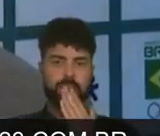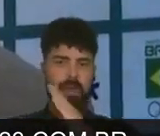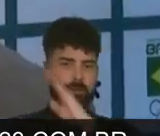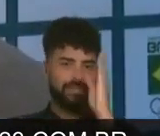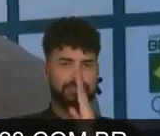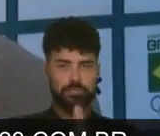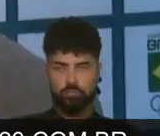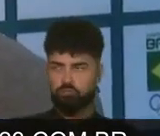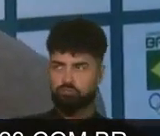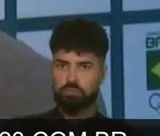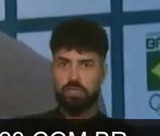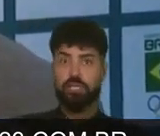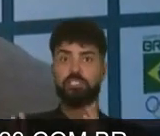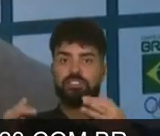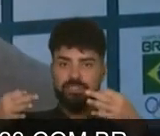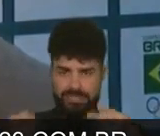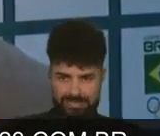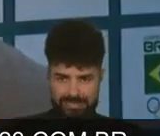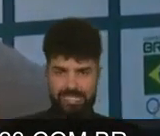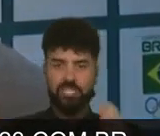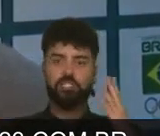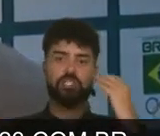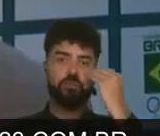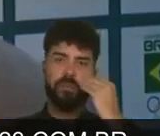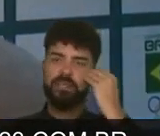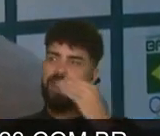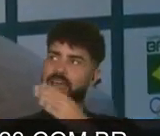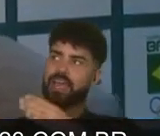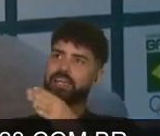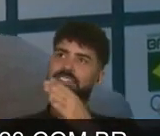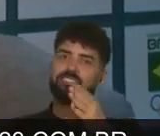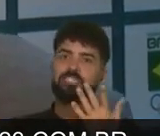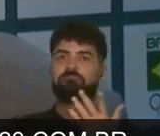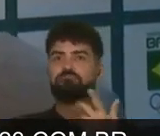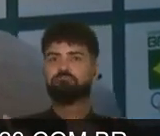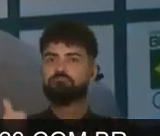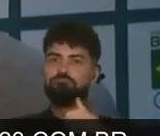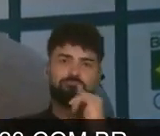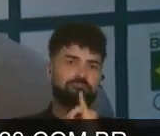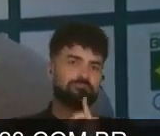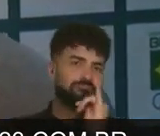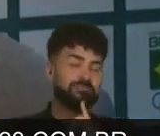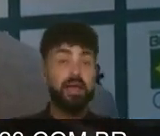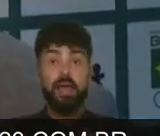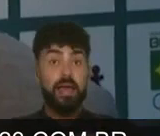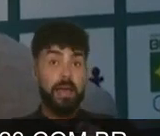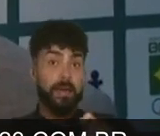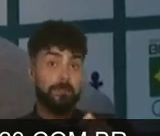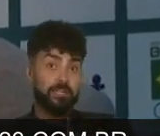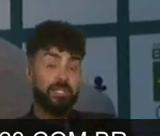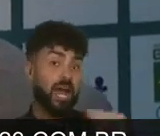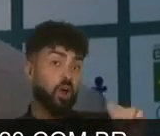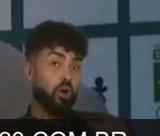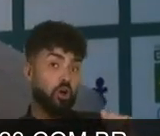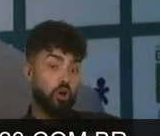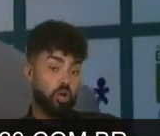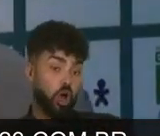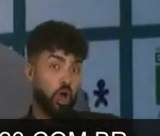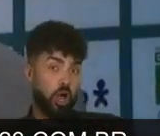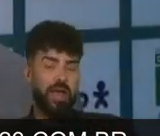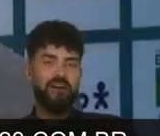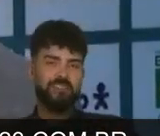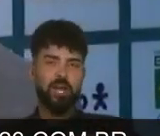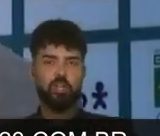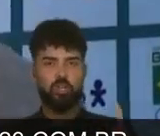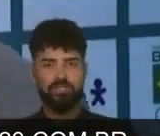já está acertado já houve experiências agora no mês de agosto mais final de agosto a